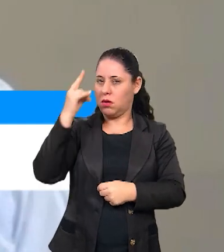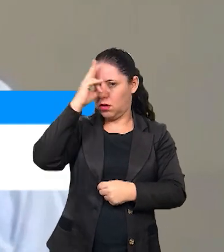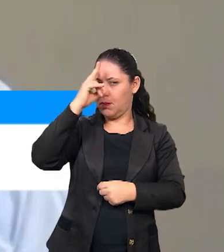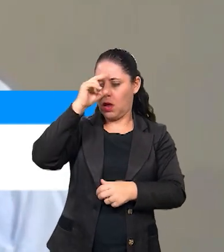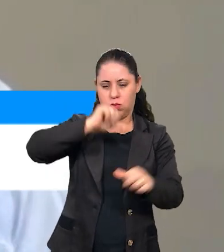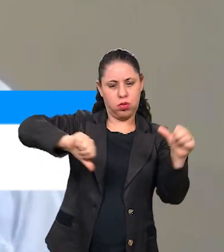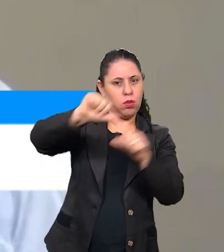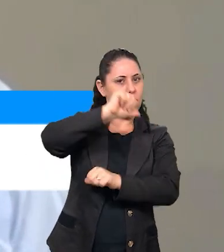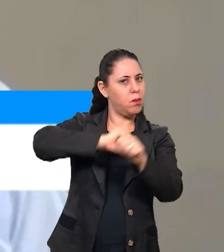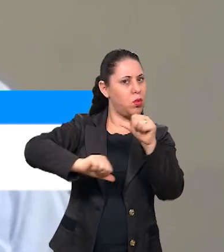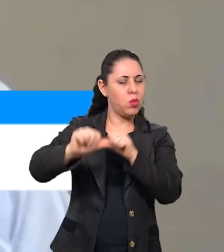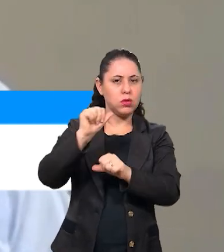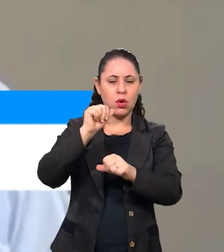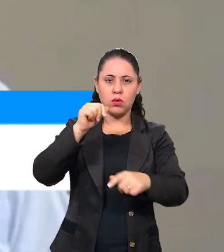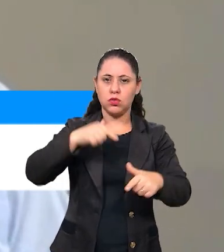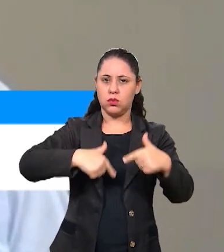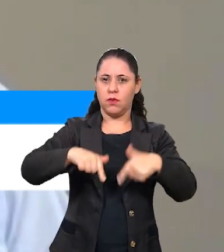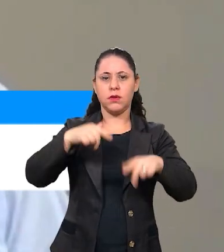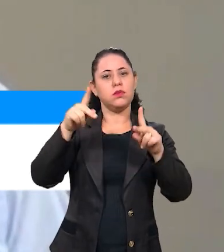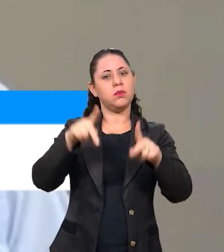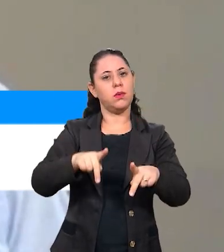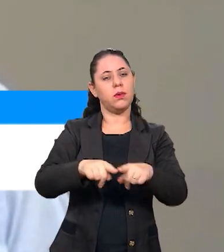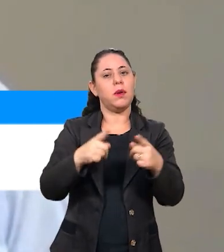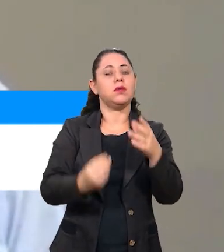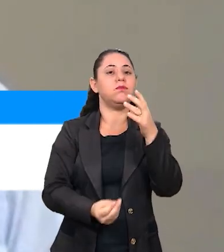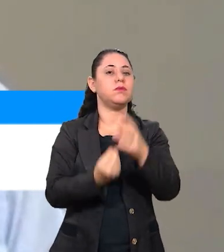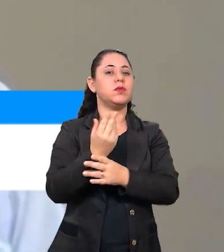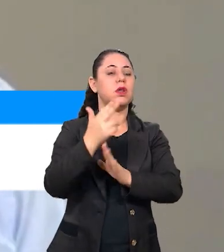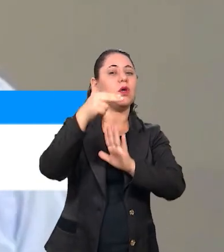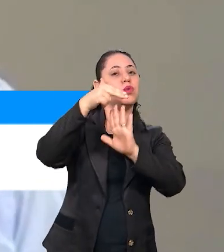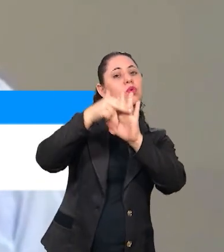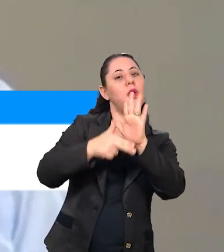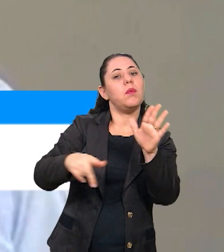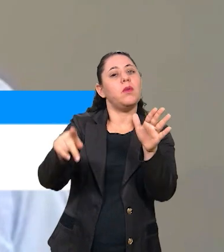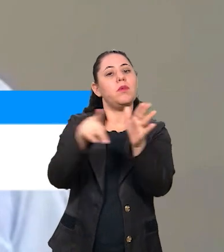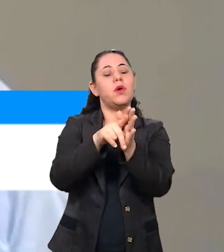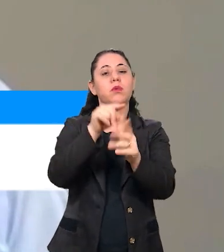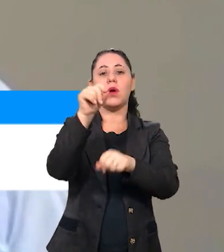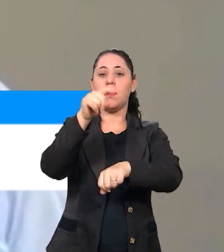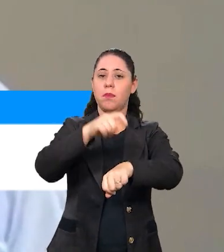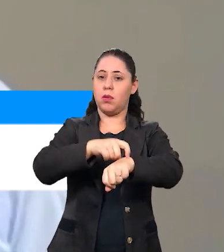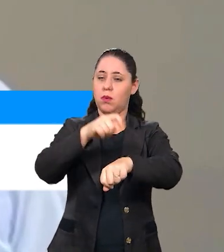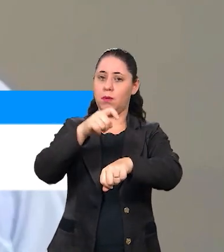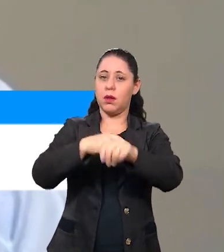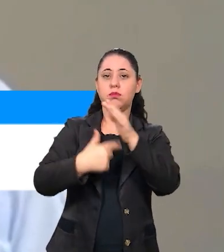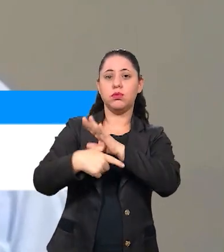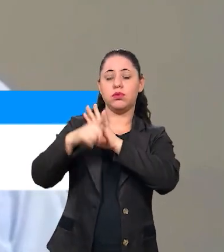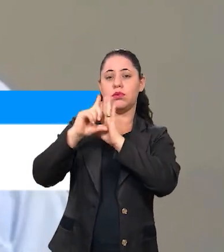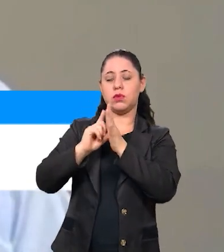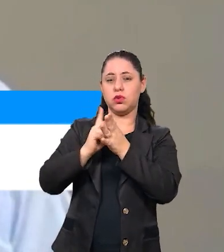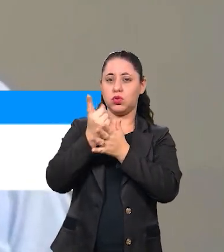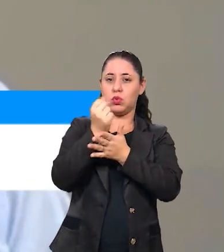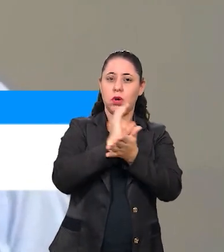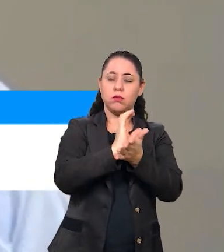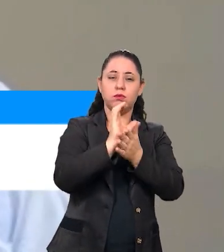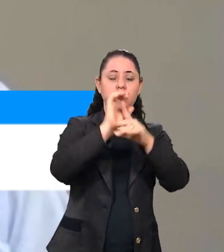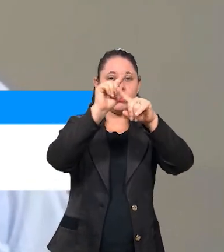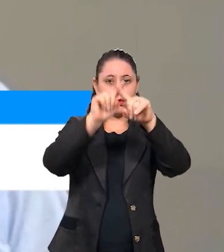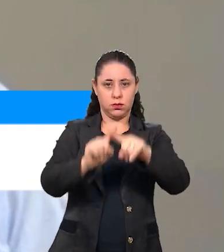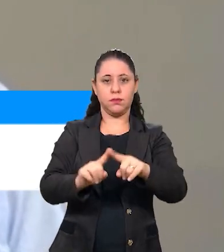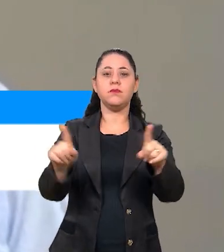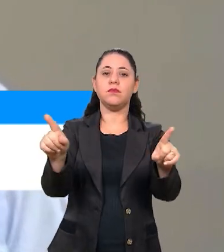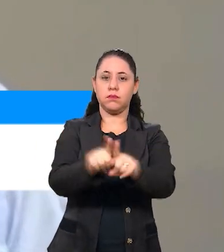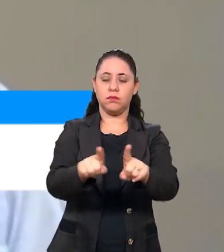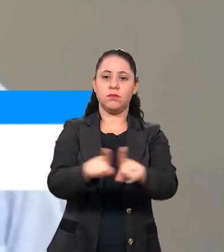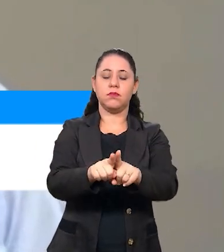É importante ressaltar que o projeto não altera regras do serviço público, mas cria normas direcionadas a um momento